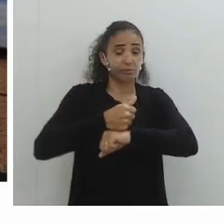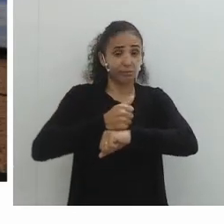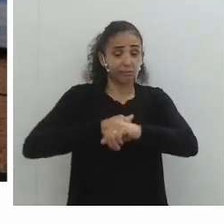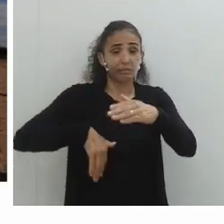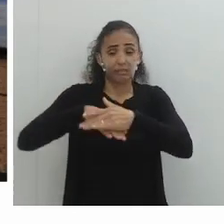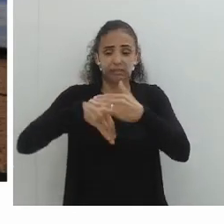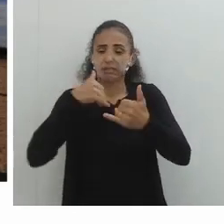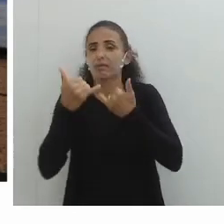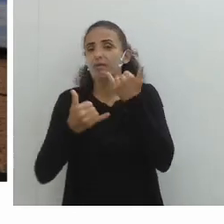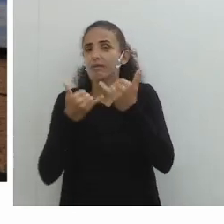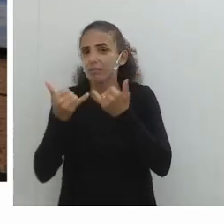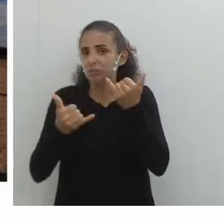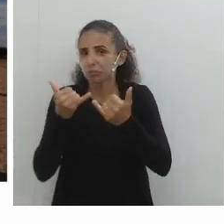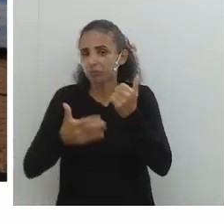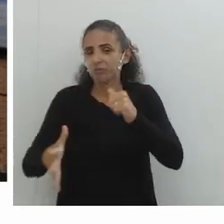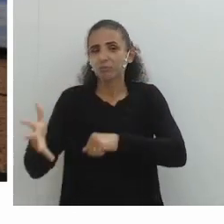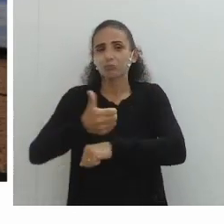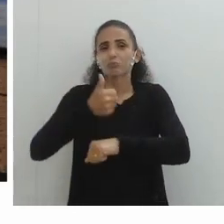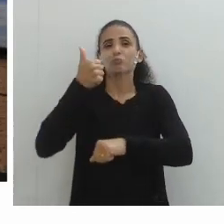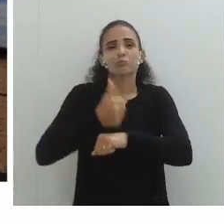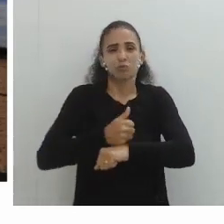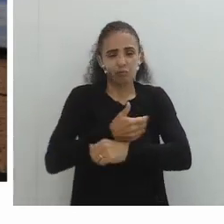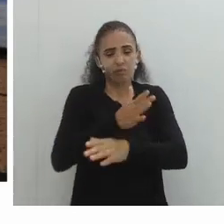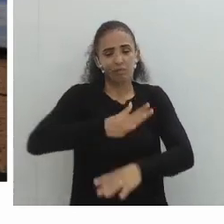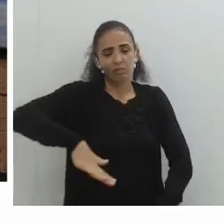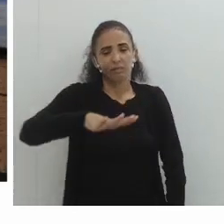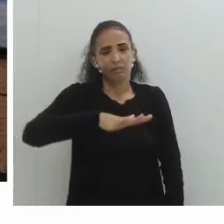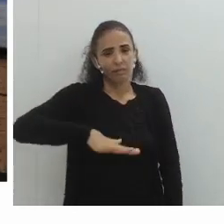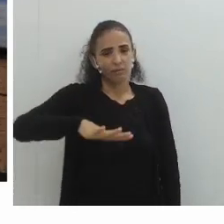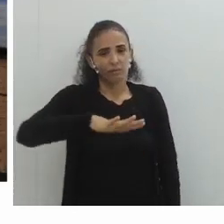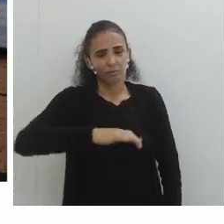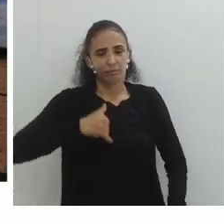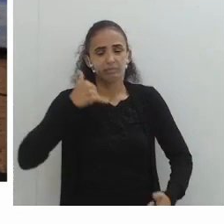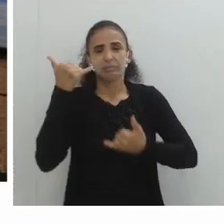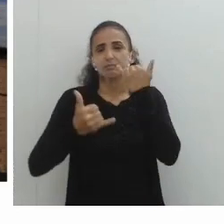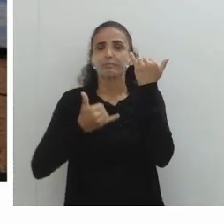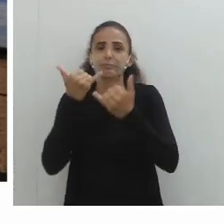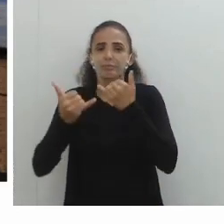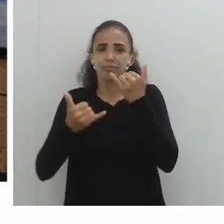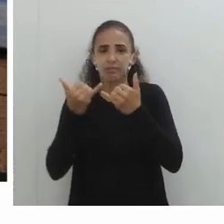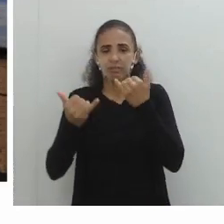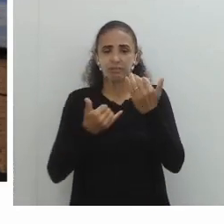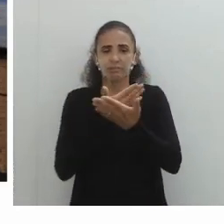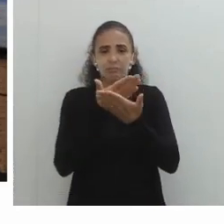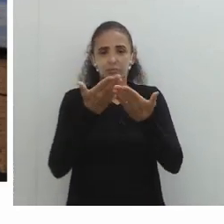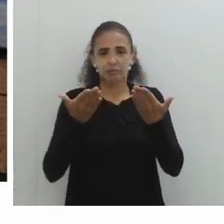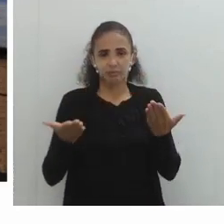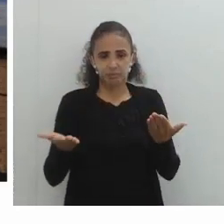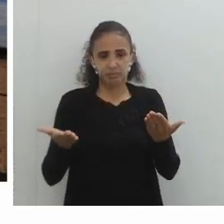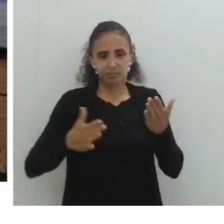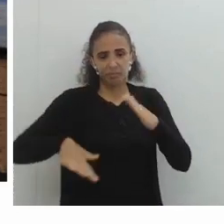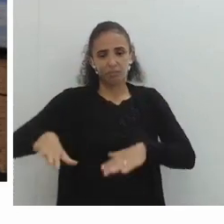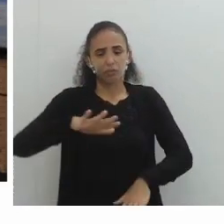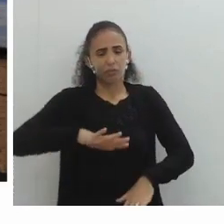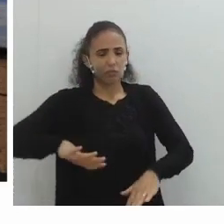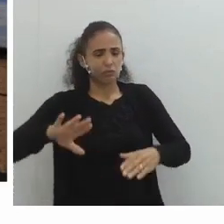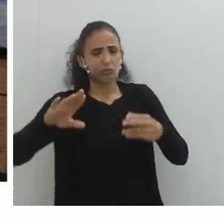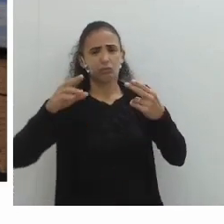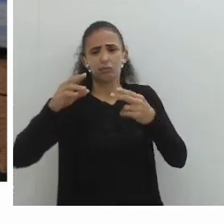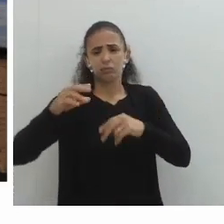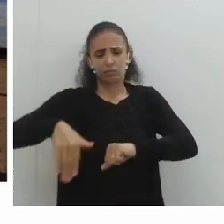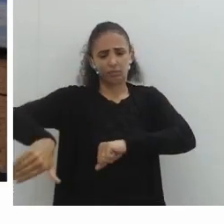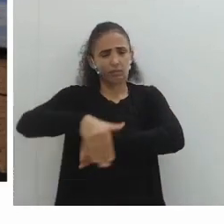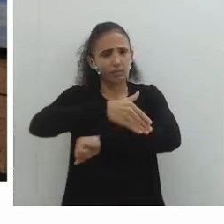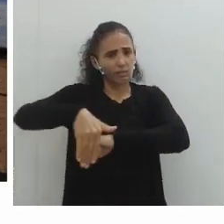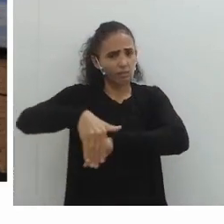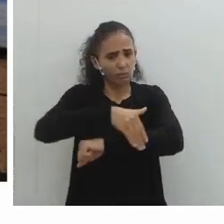aquela brincadeira no parque, é outro espaço recreativo, os parques de diversões, a rua,